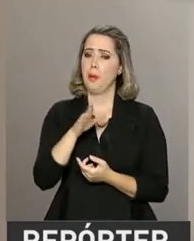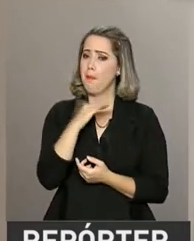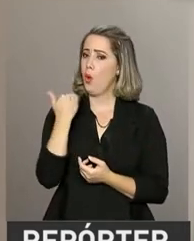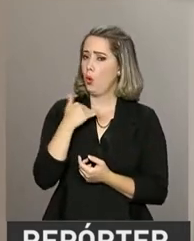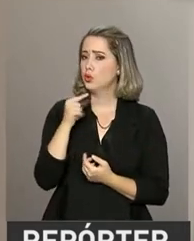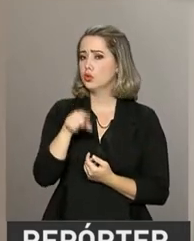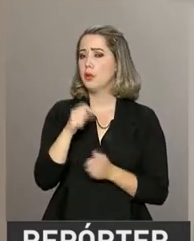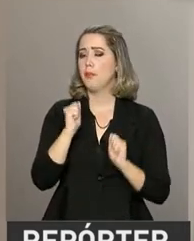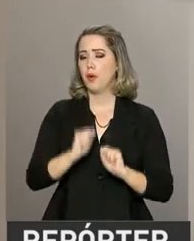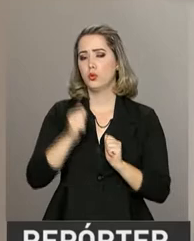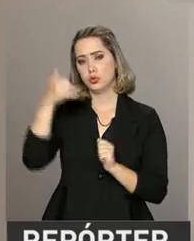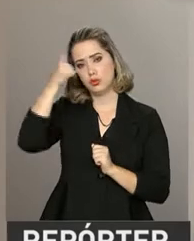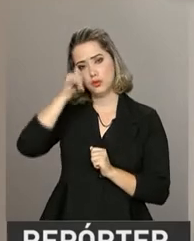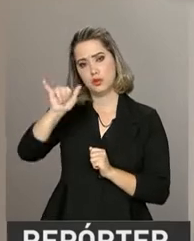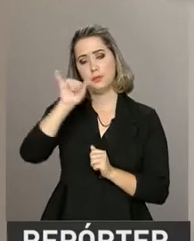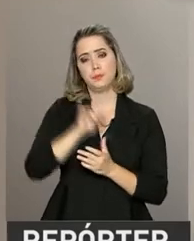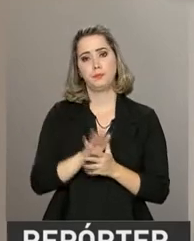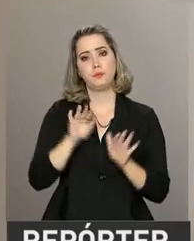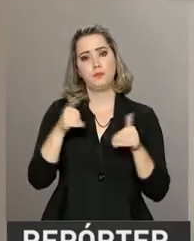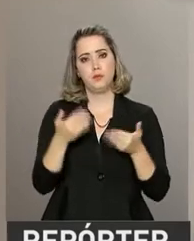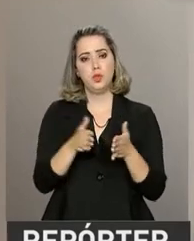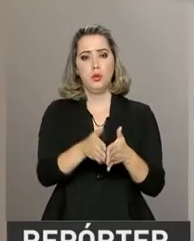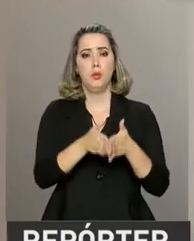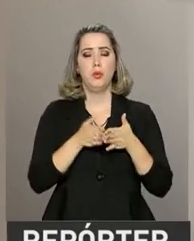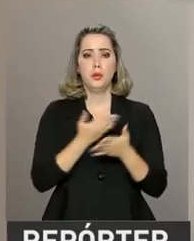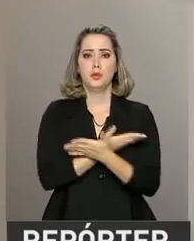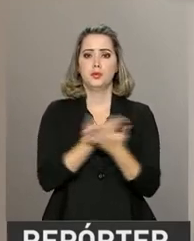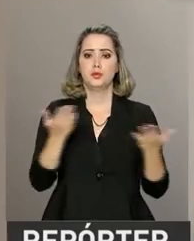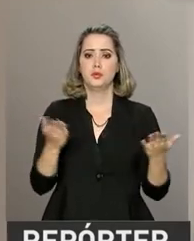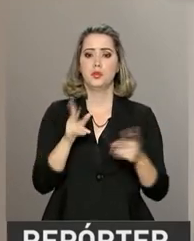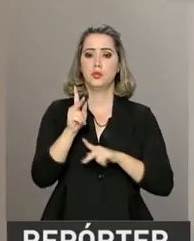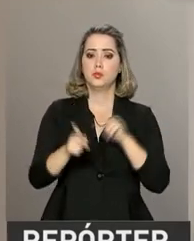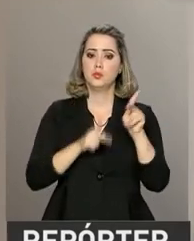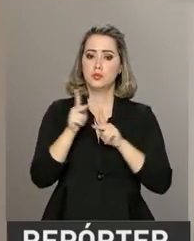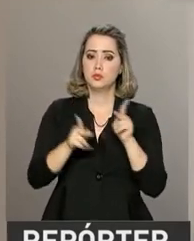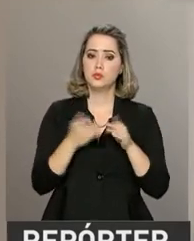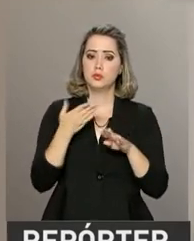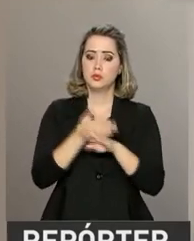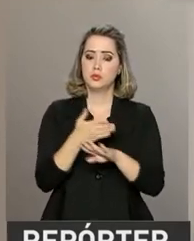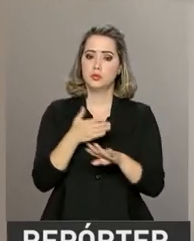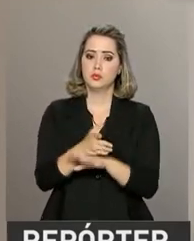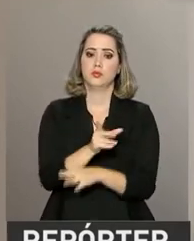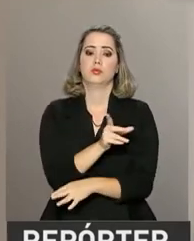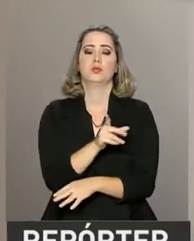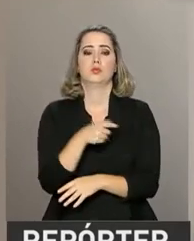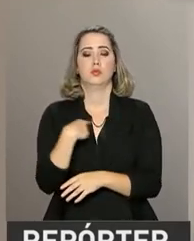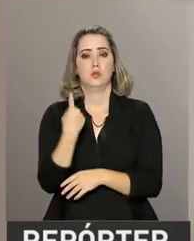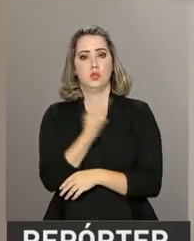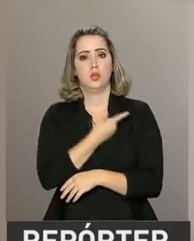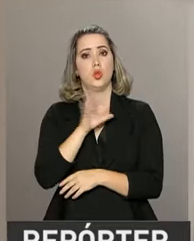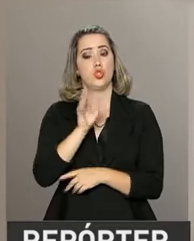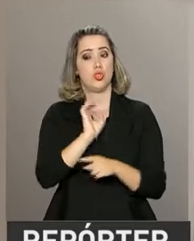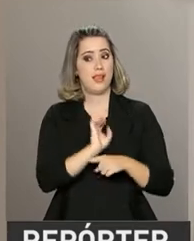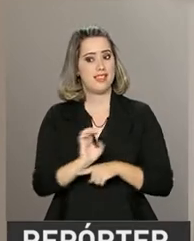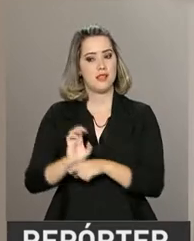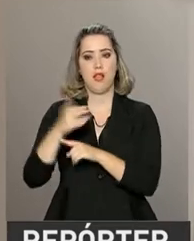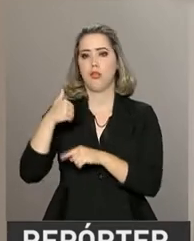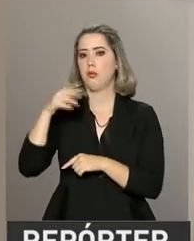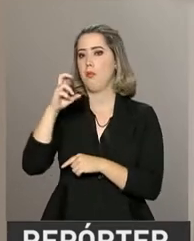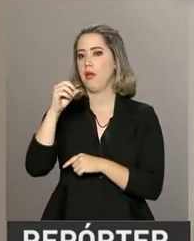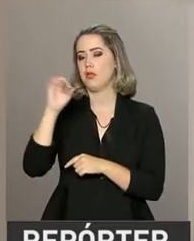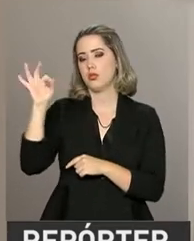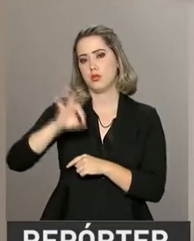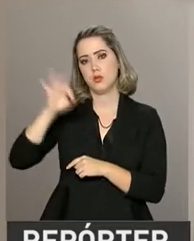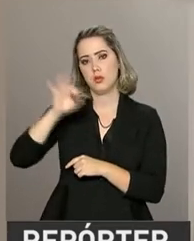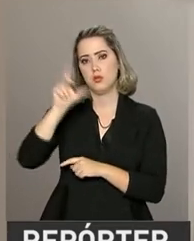que nós poderíamos reeditar não faço esse apelo à população que compareça temos estados já com mais de 50%